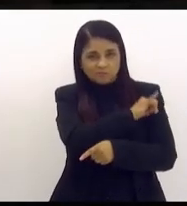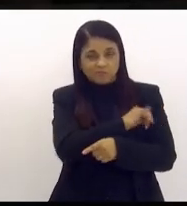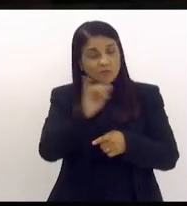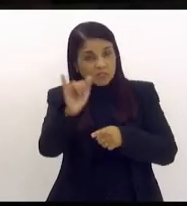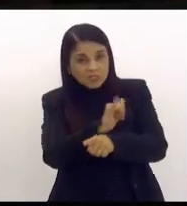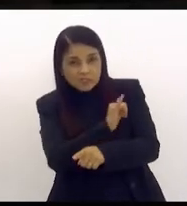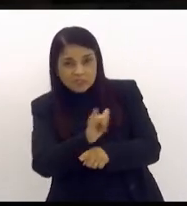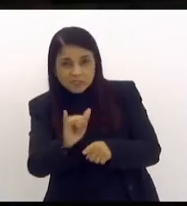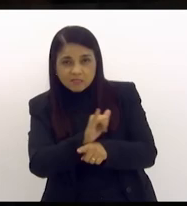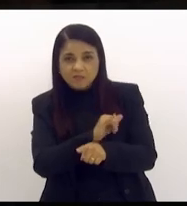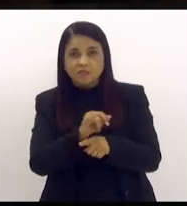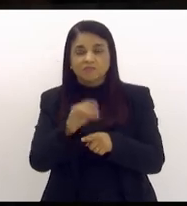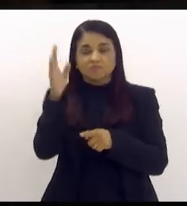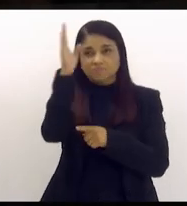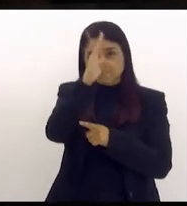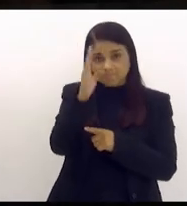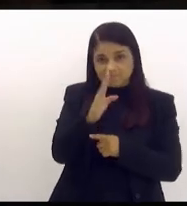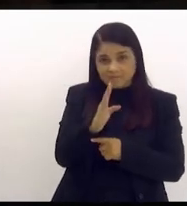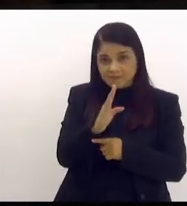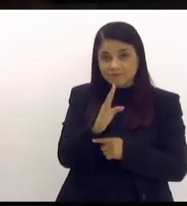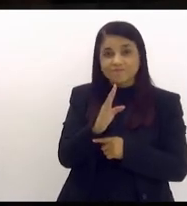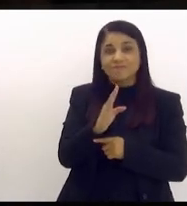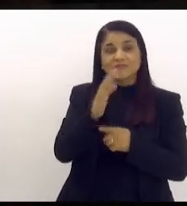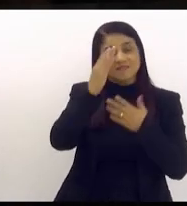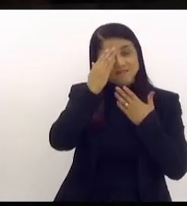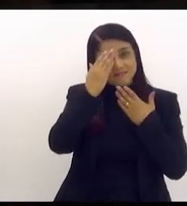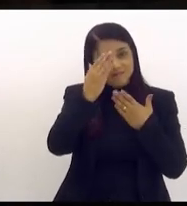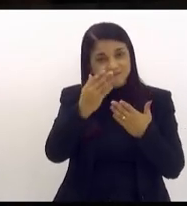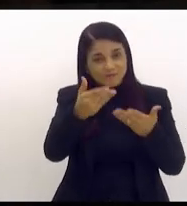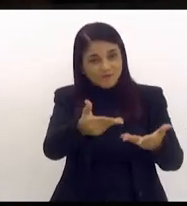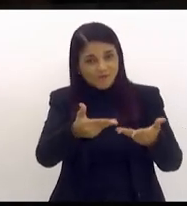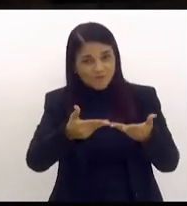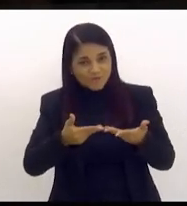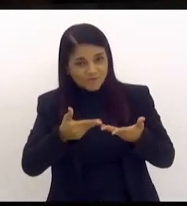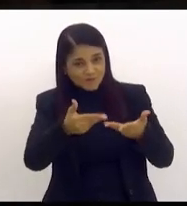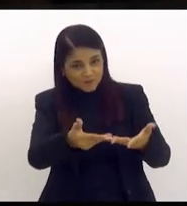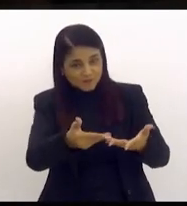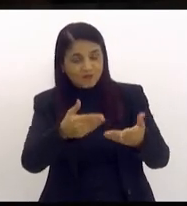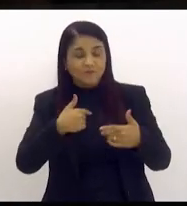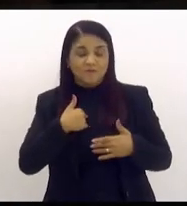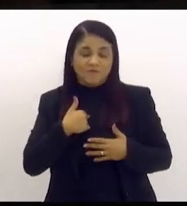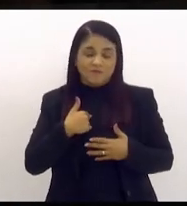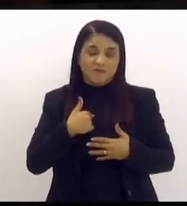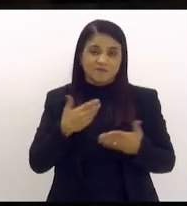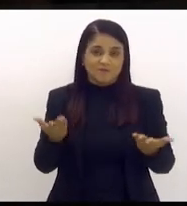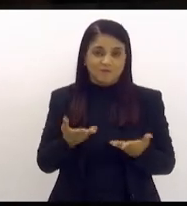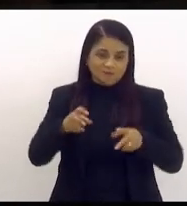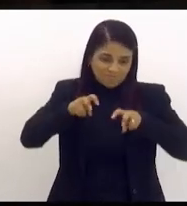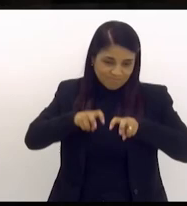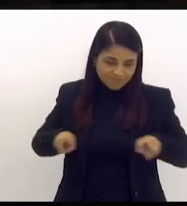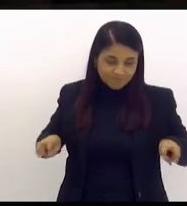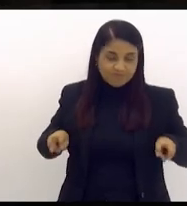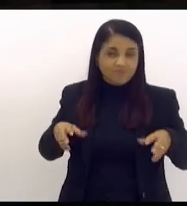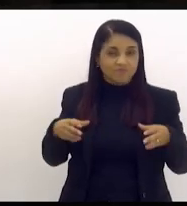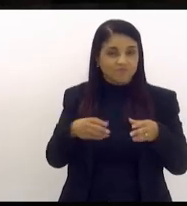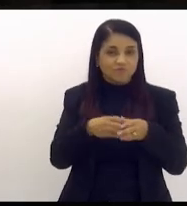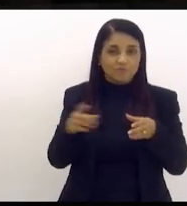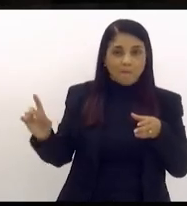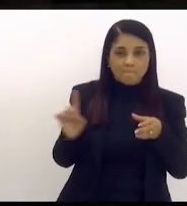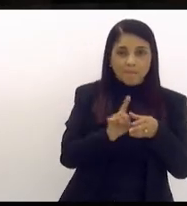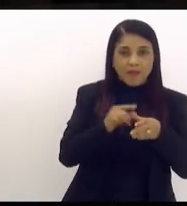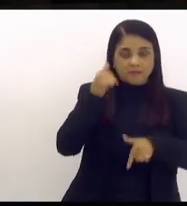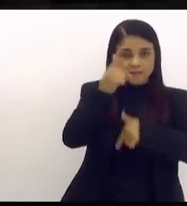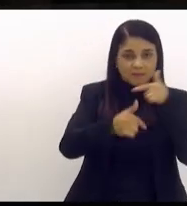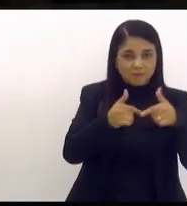estratégico nacionalmente mas agradecer pelo convite que a deputada me fez de est aqui nessa frente né